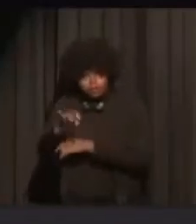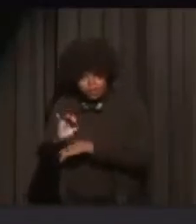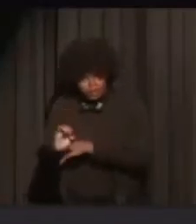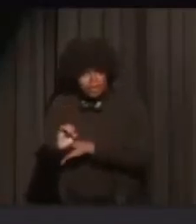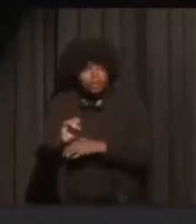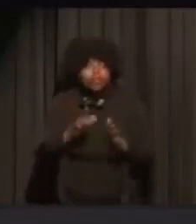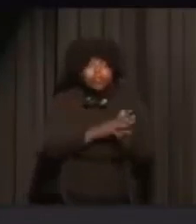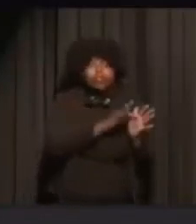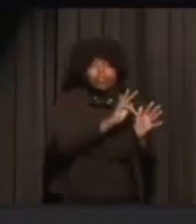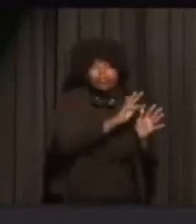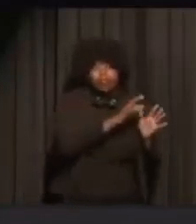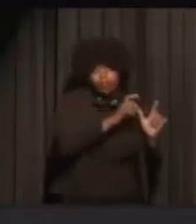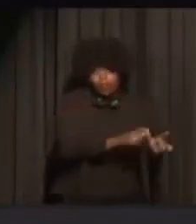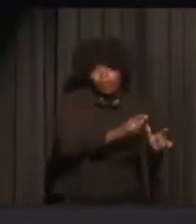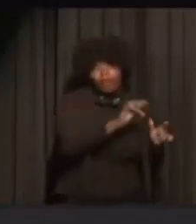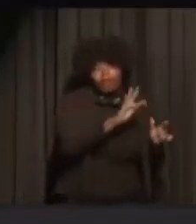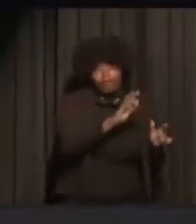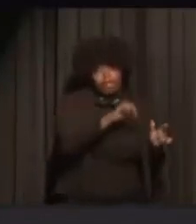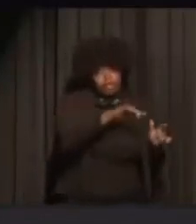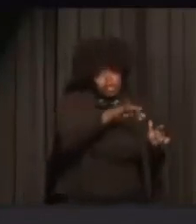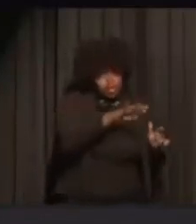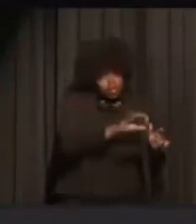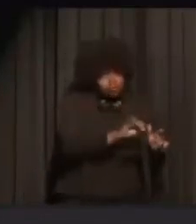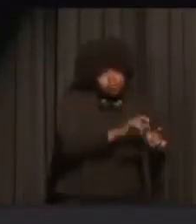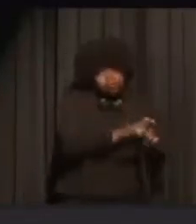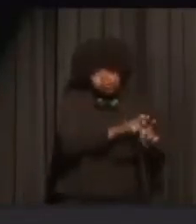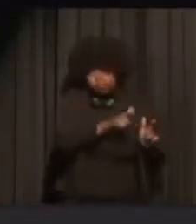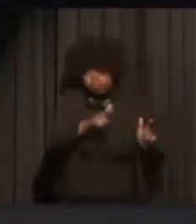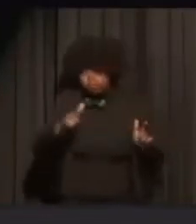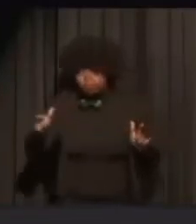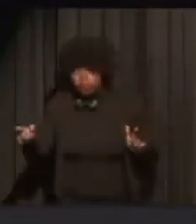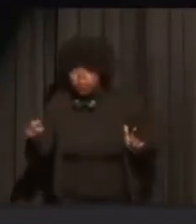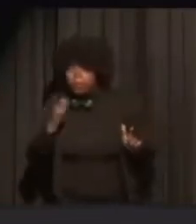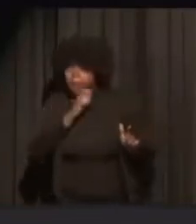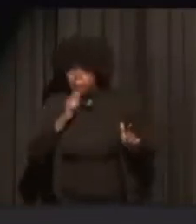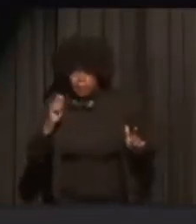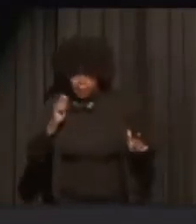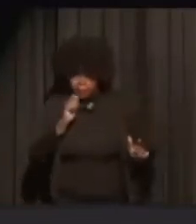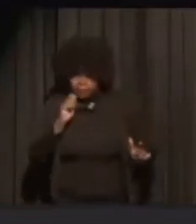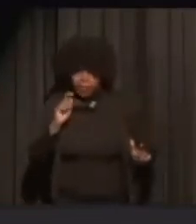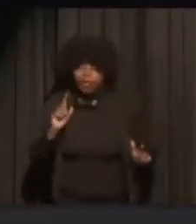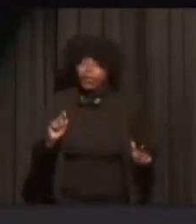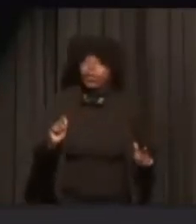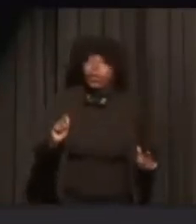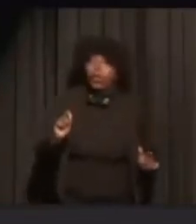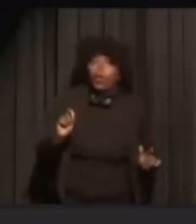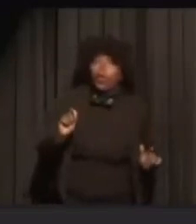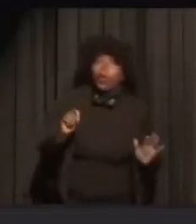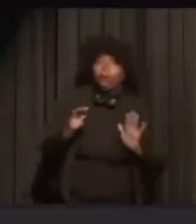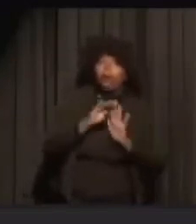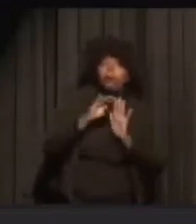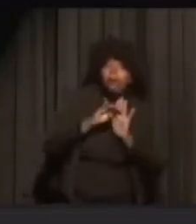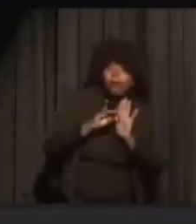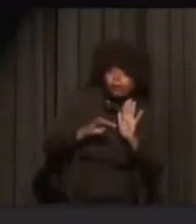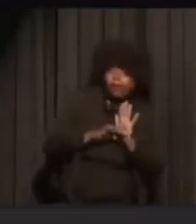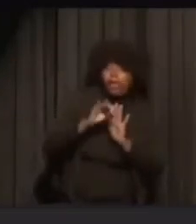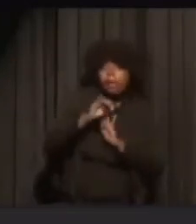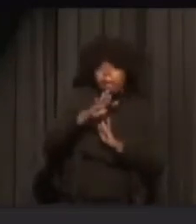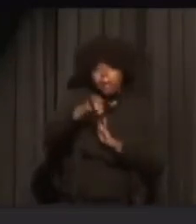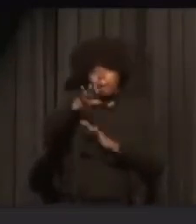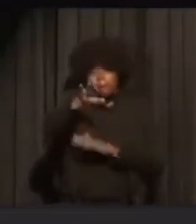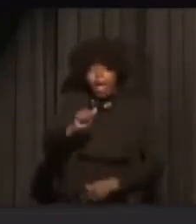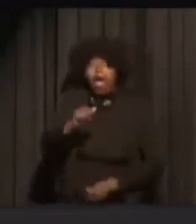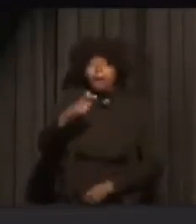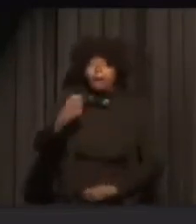Amapá e o processo com com o Ibama se deu respeitando Presidente a luí